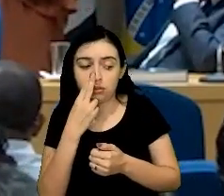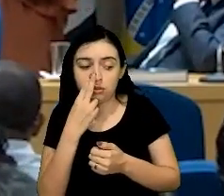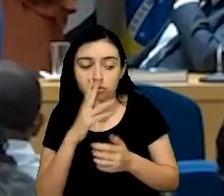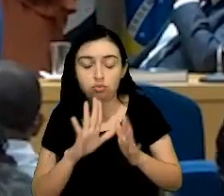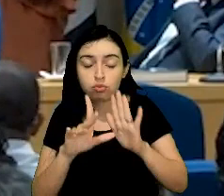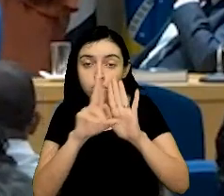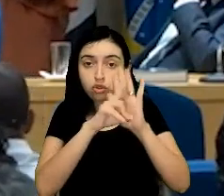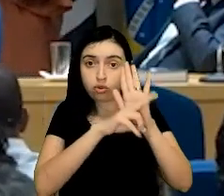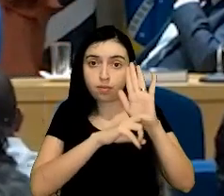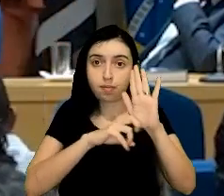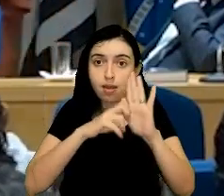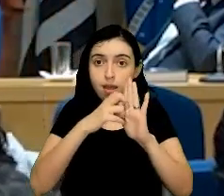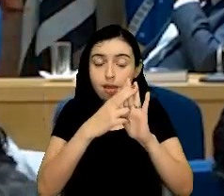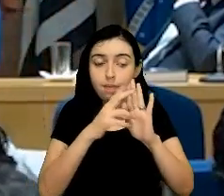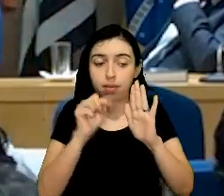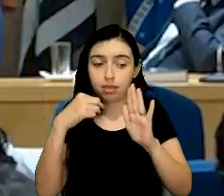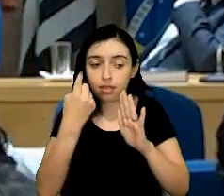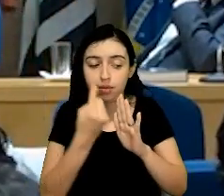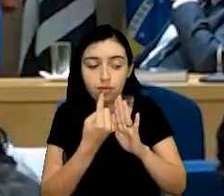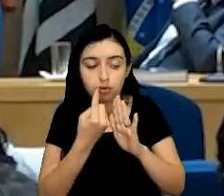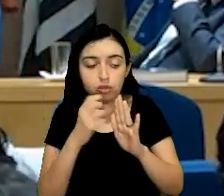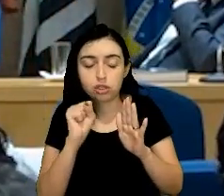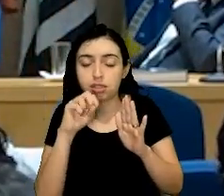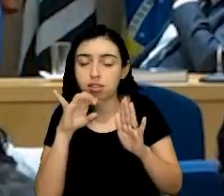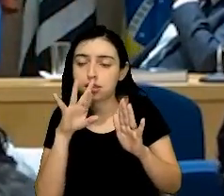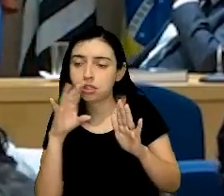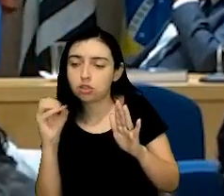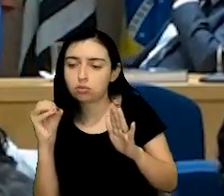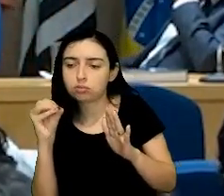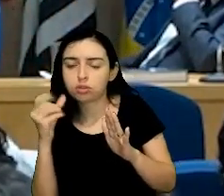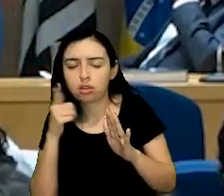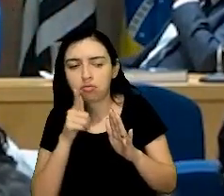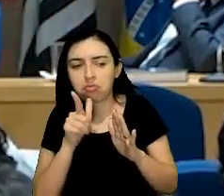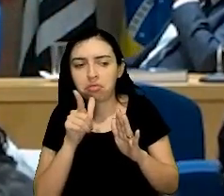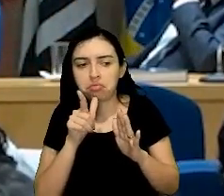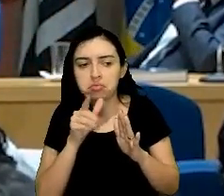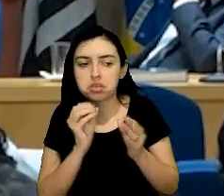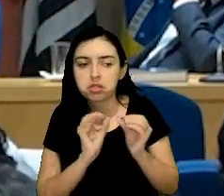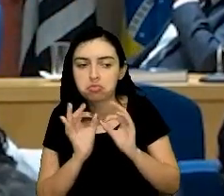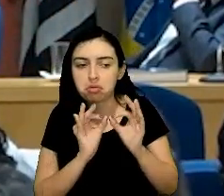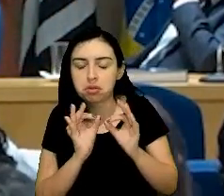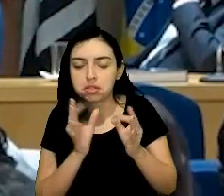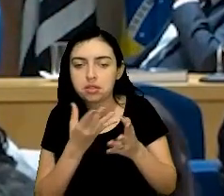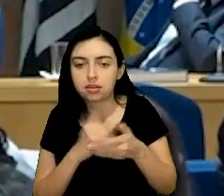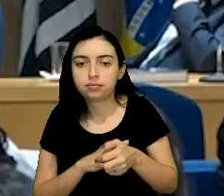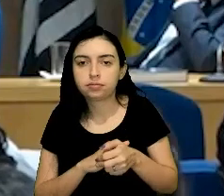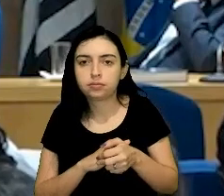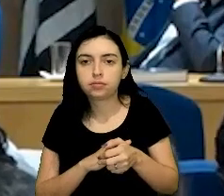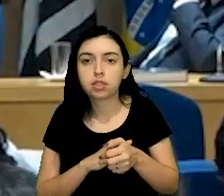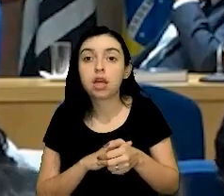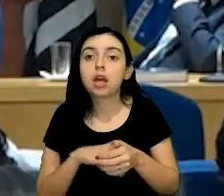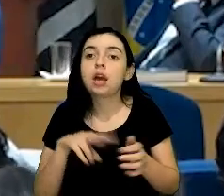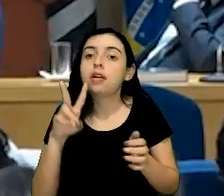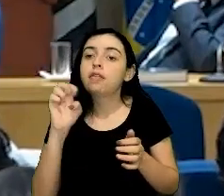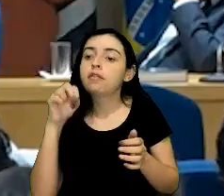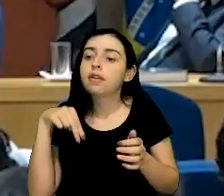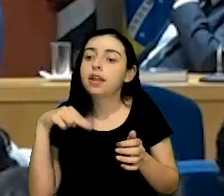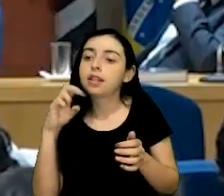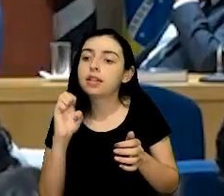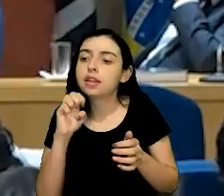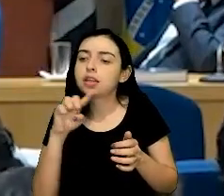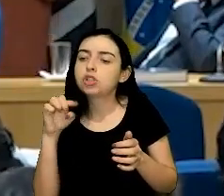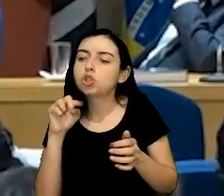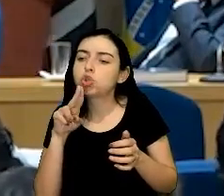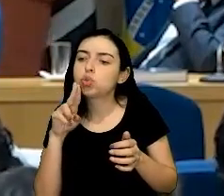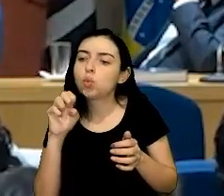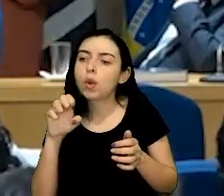depois dos sírios, deixa eu ver se eu consigo aqui, são os venezuelanos. Então, a questão da migração venezuelana eu também